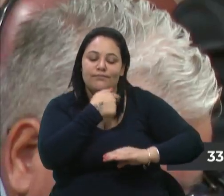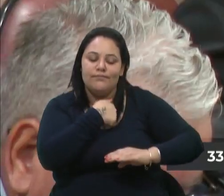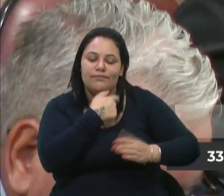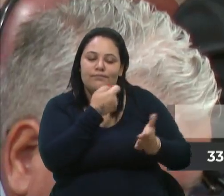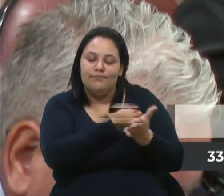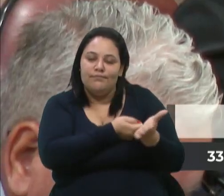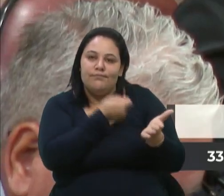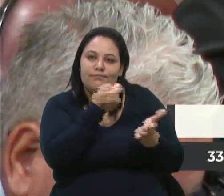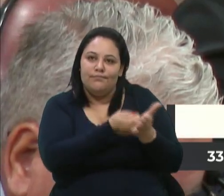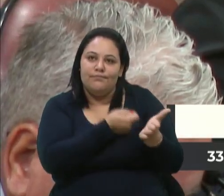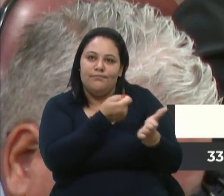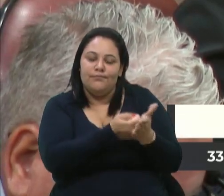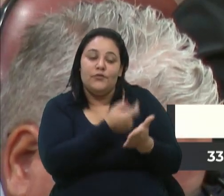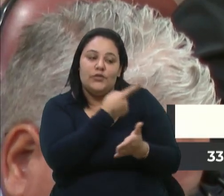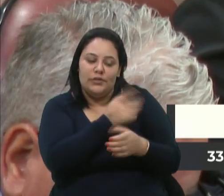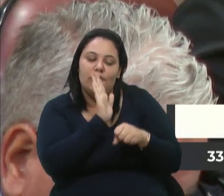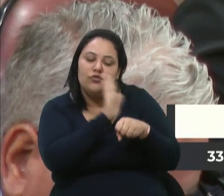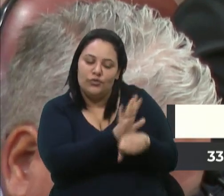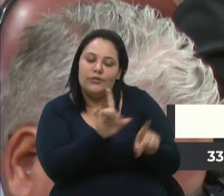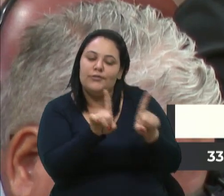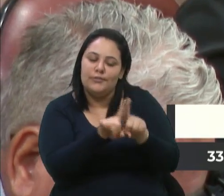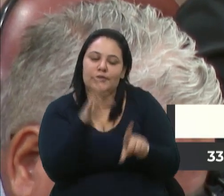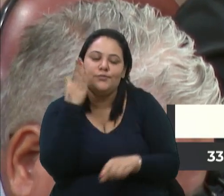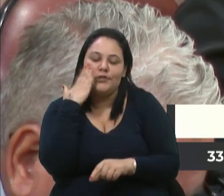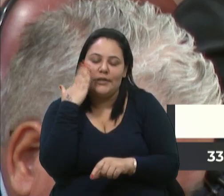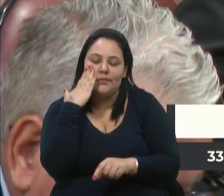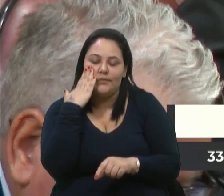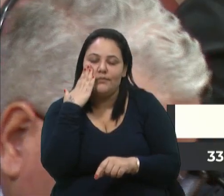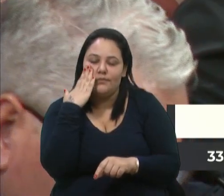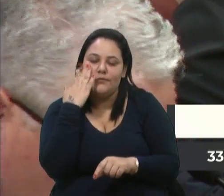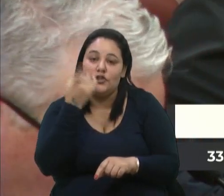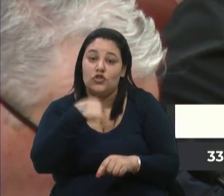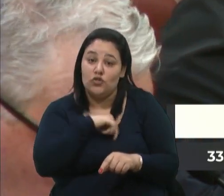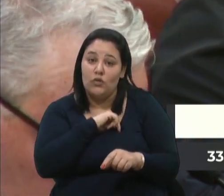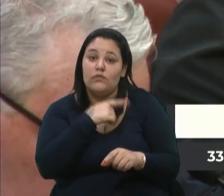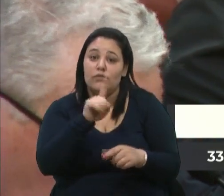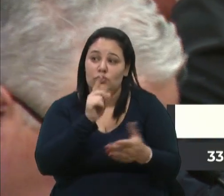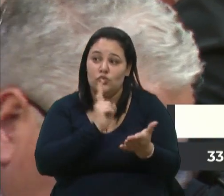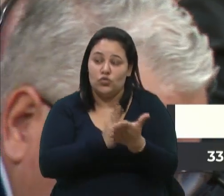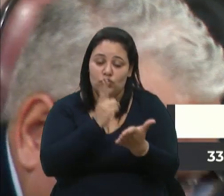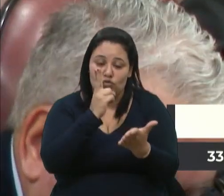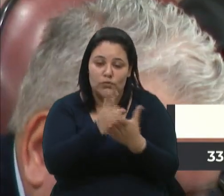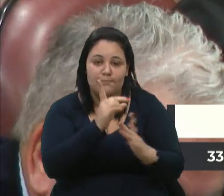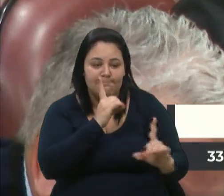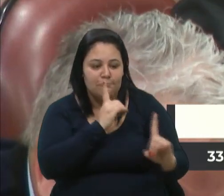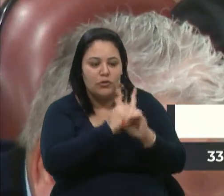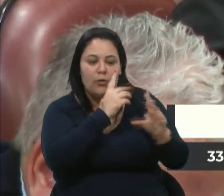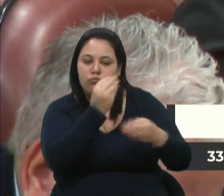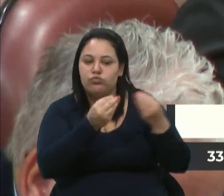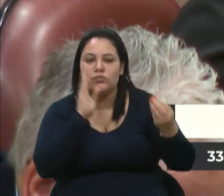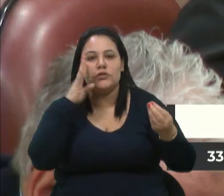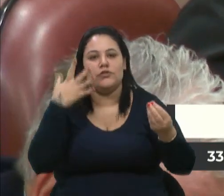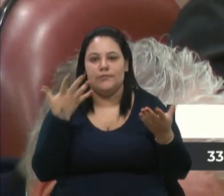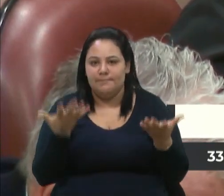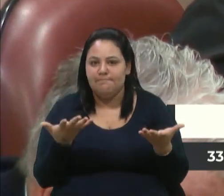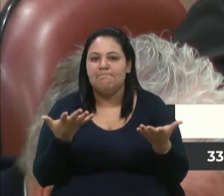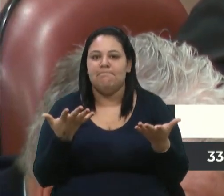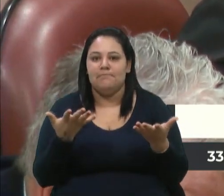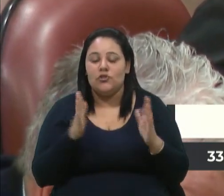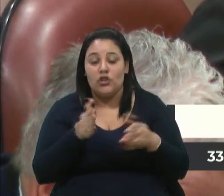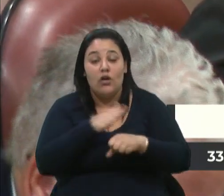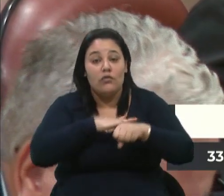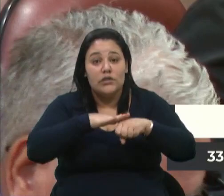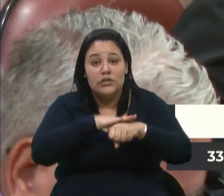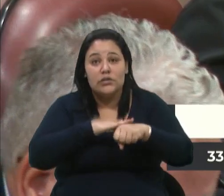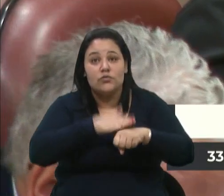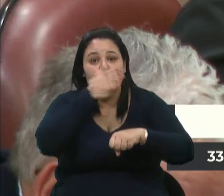um parceiro forte nesse sentido, e nós continuaremos buscando uma solução para isso. Já conversamos